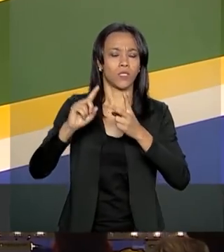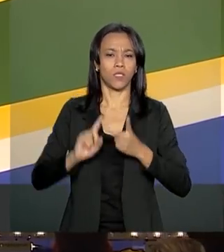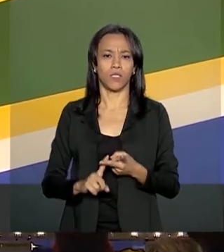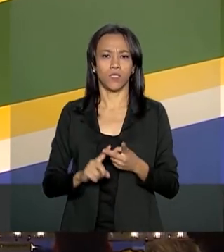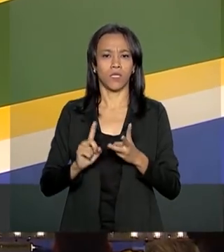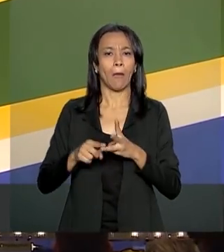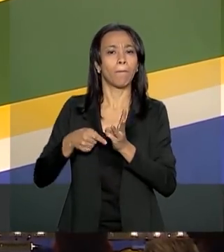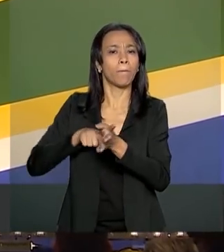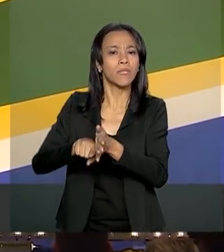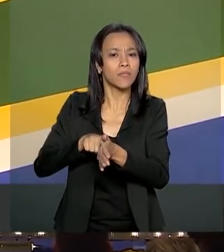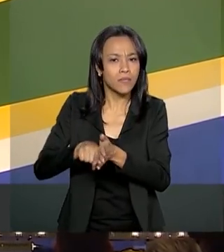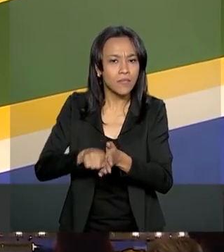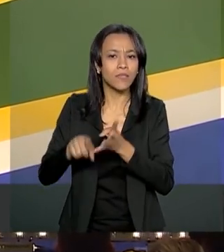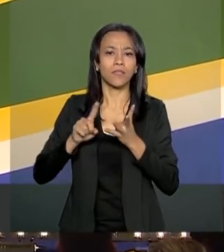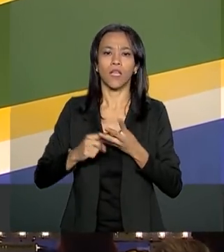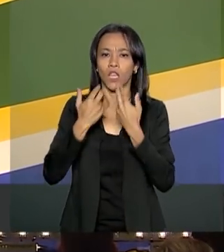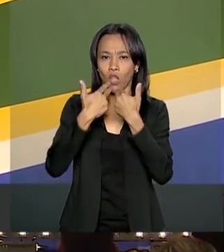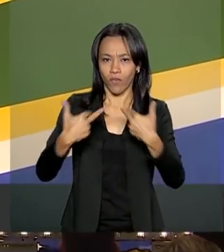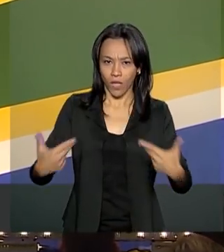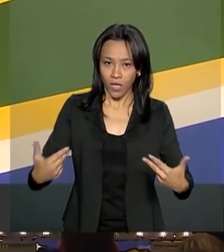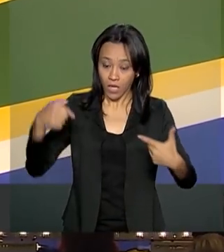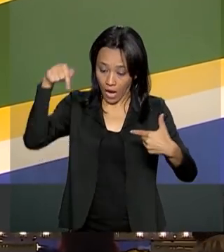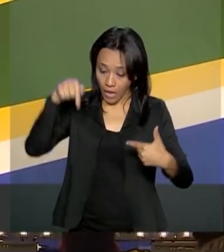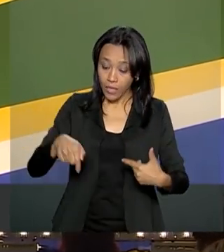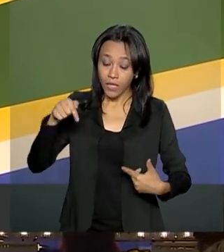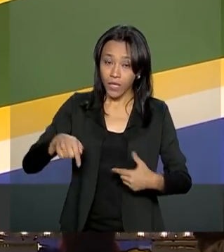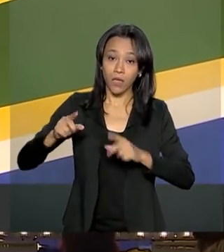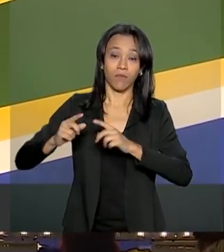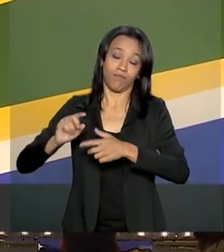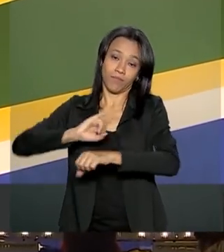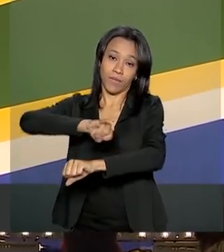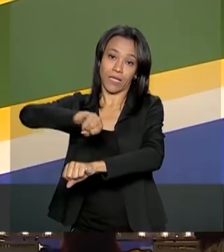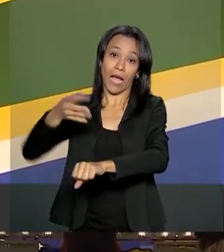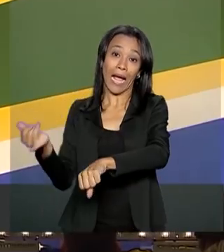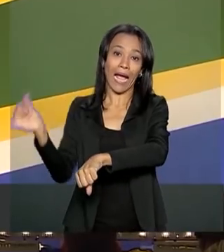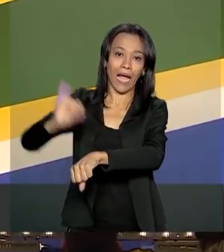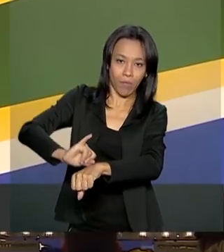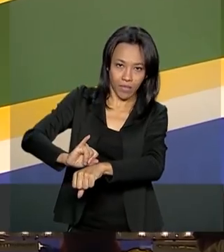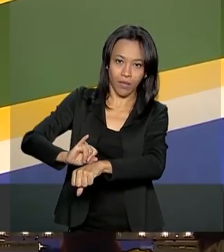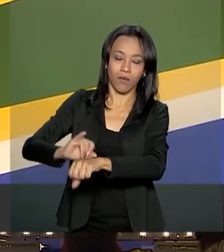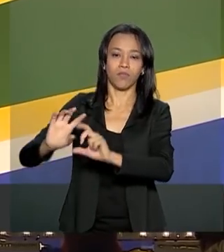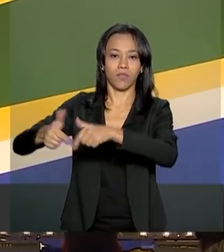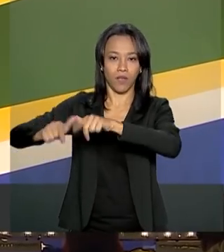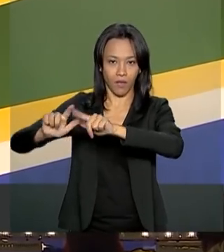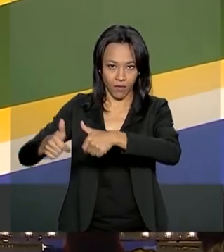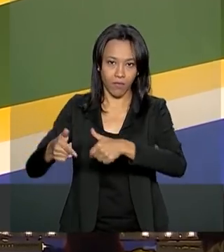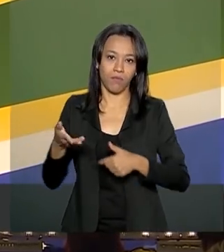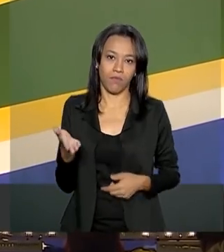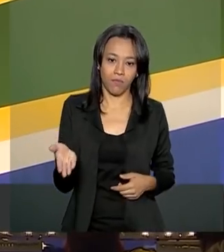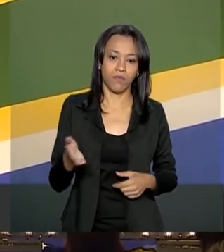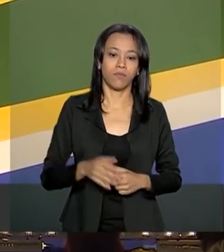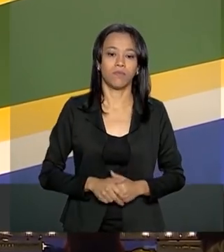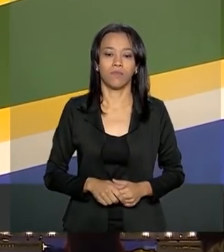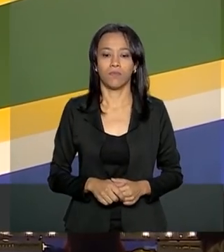de pesquisa e de inovação em Jerusalém, os senhores começam...